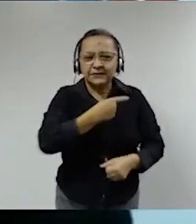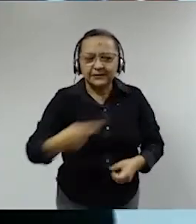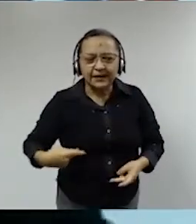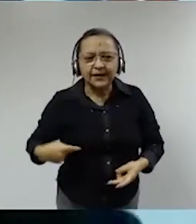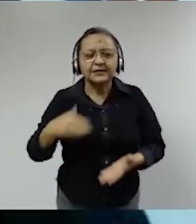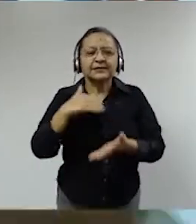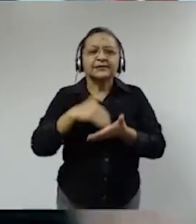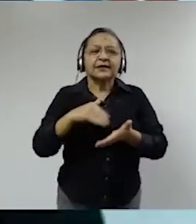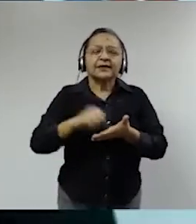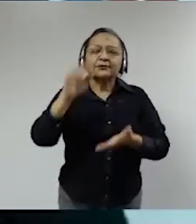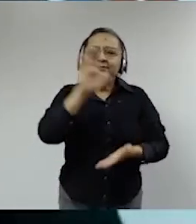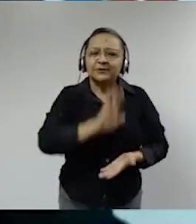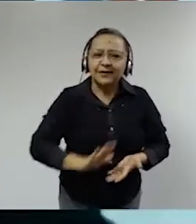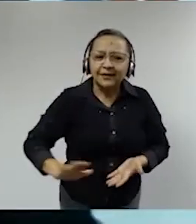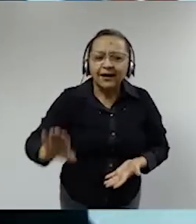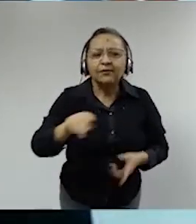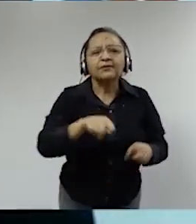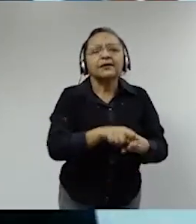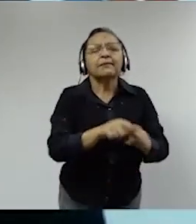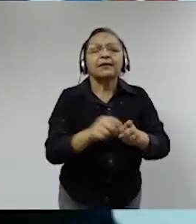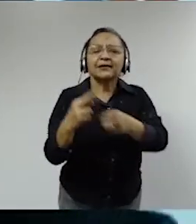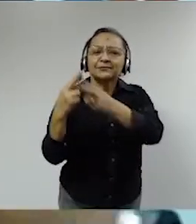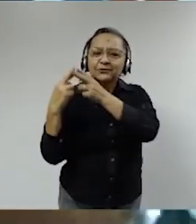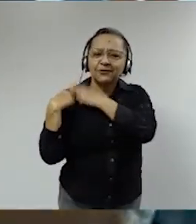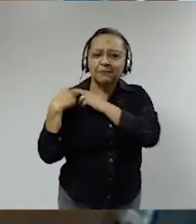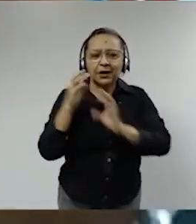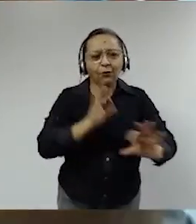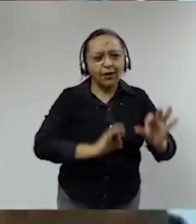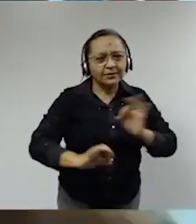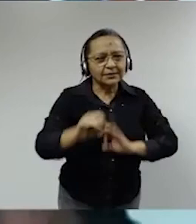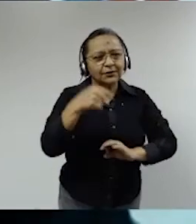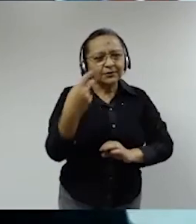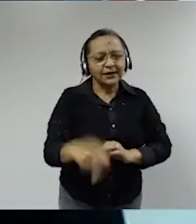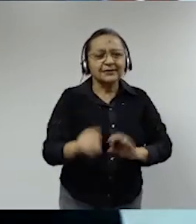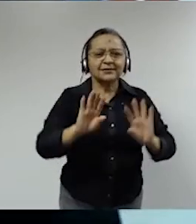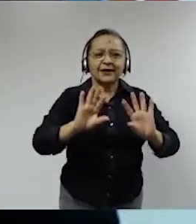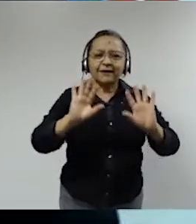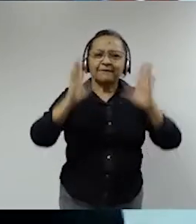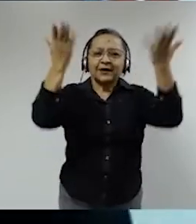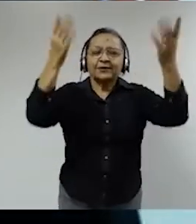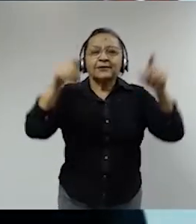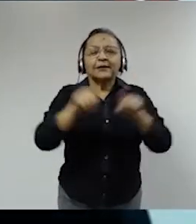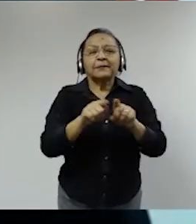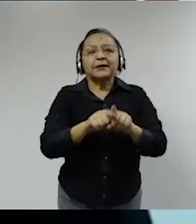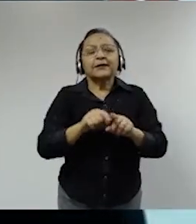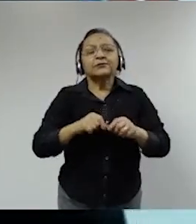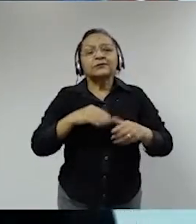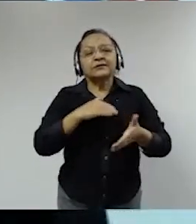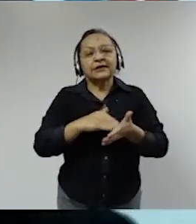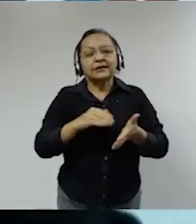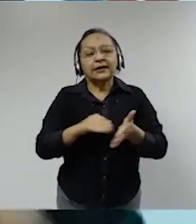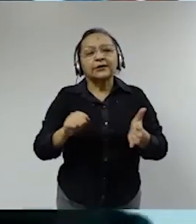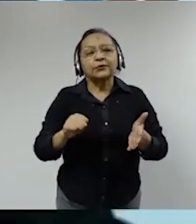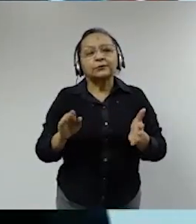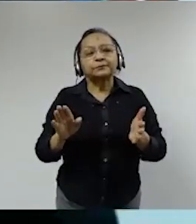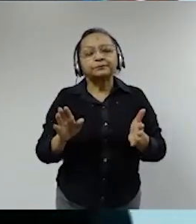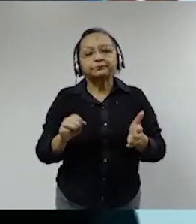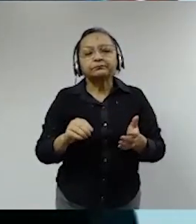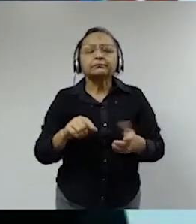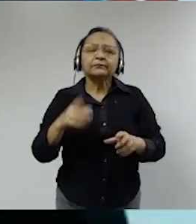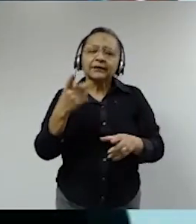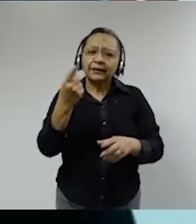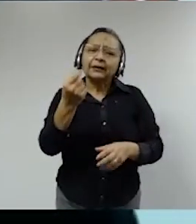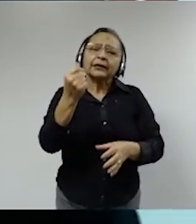Beto Simonetti, também responsável por esse evento, secretário-geral adjunto e corregedor Ari Raguiante, o